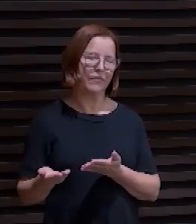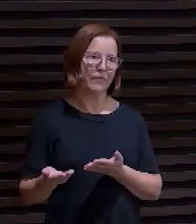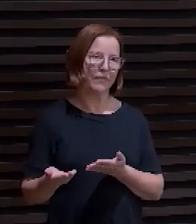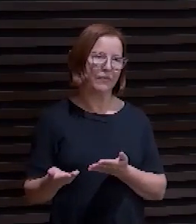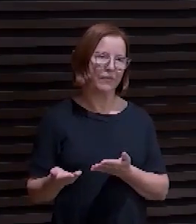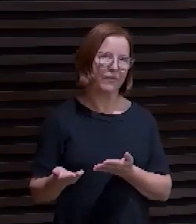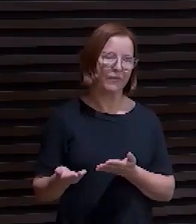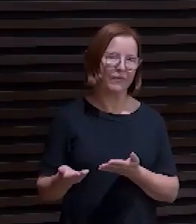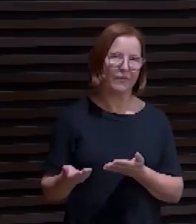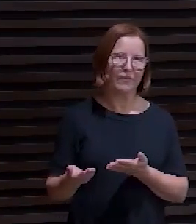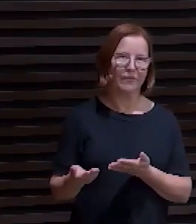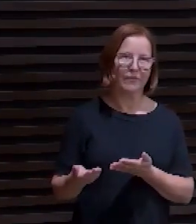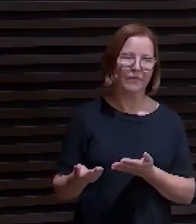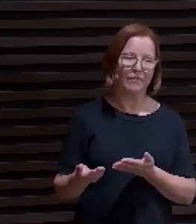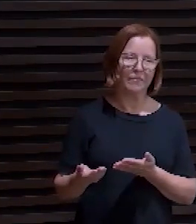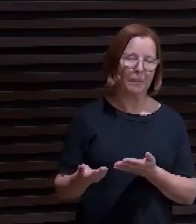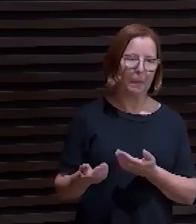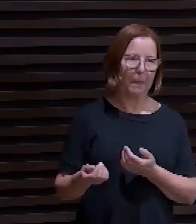a